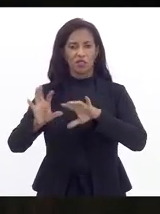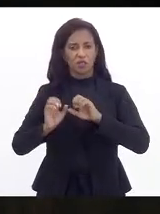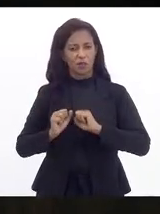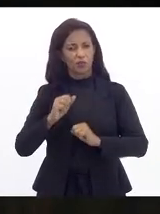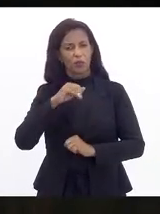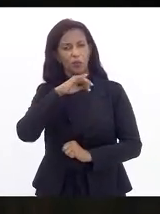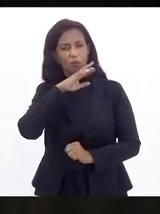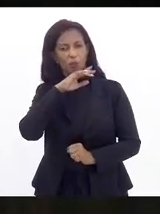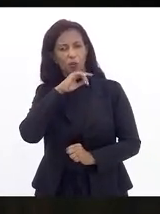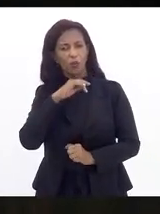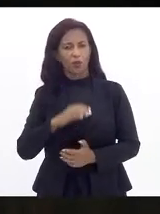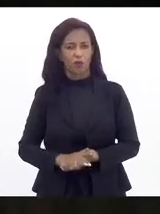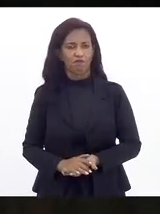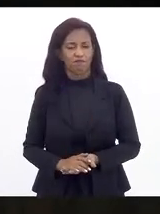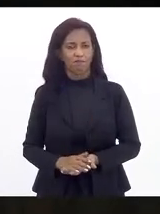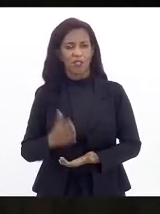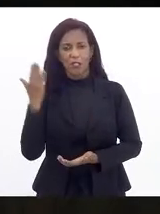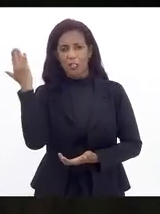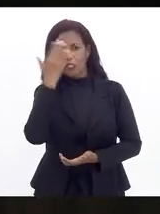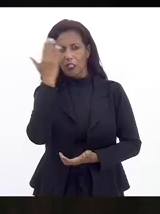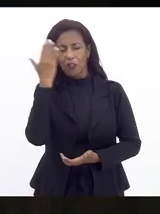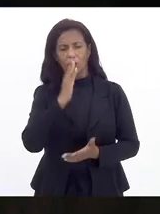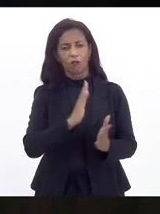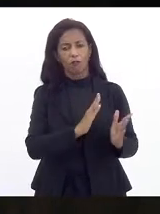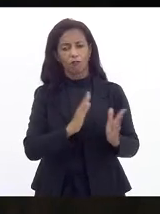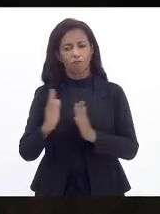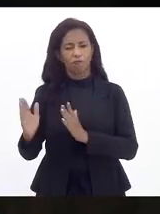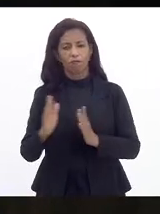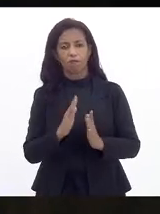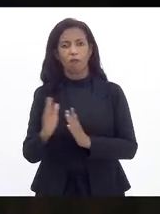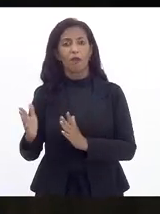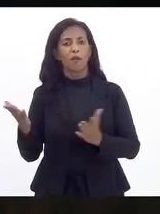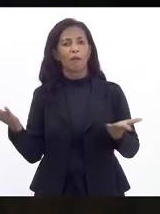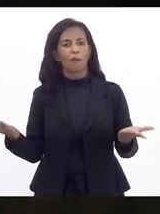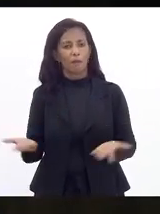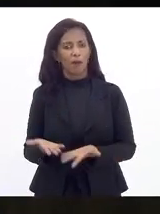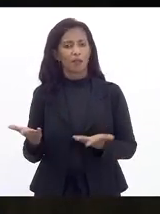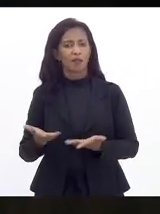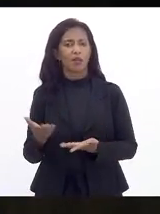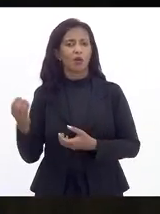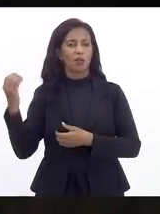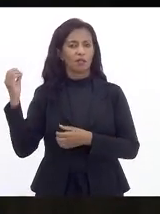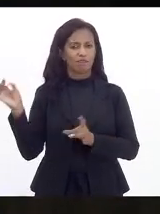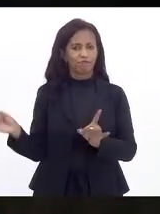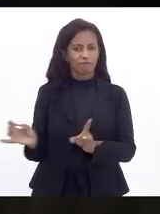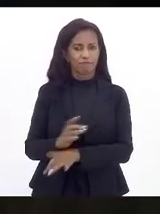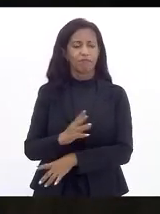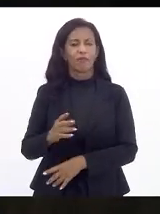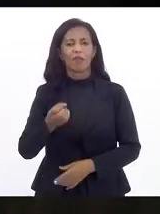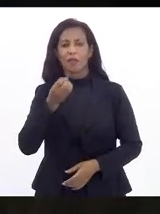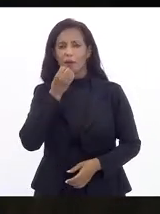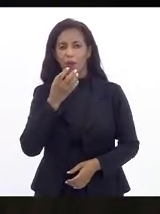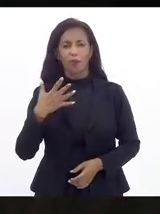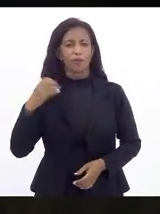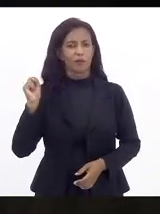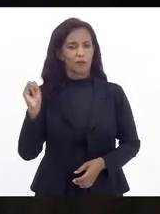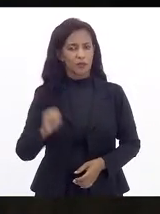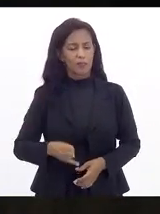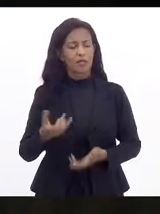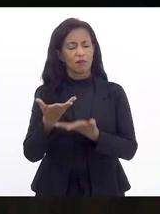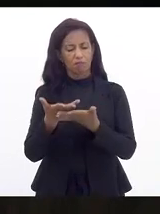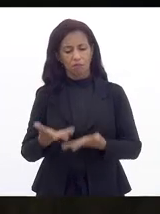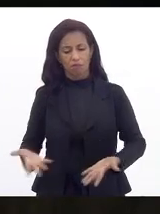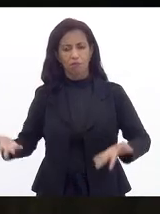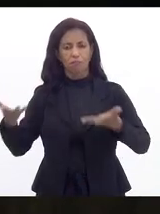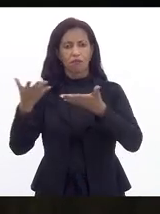maldito, sem ver esse plano de cargos, carreiras e salários. Mas agora sendo efetivado, vale sim esse evento,